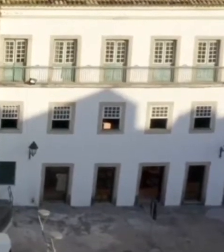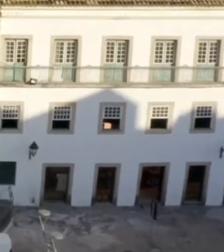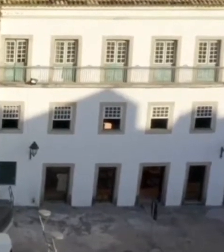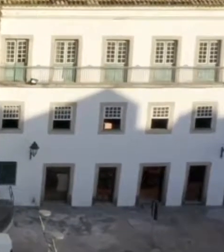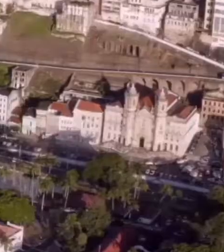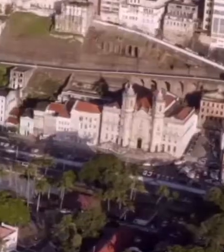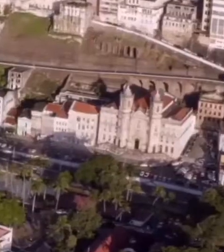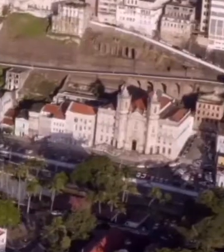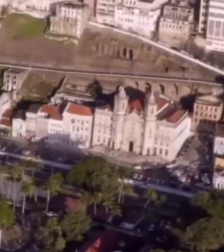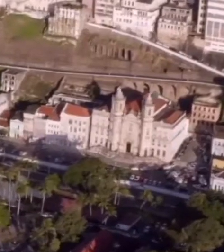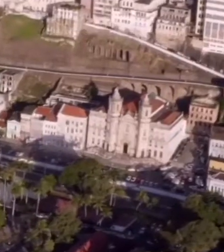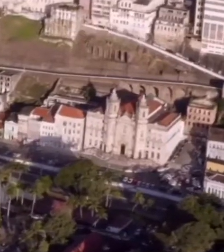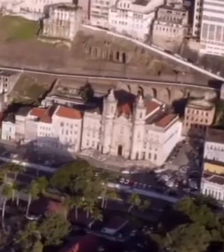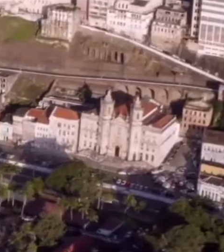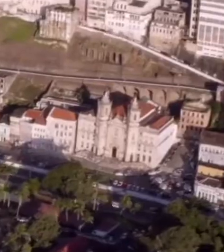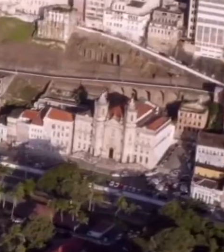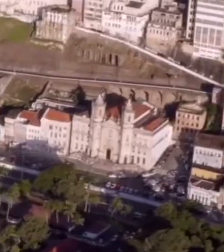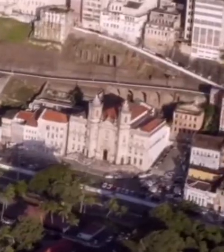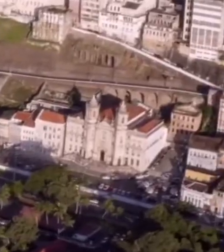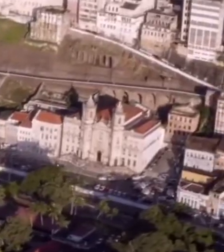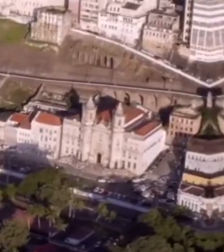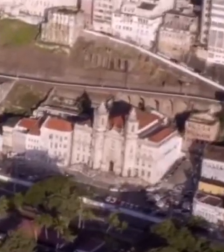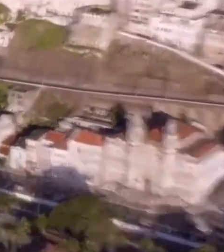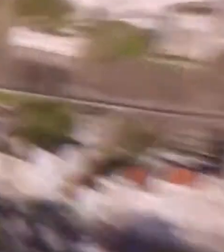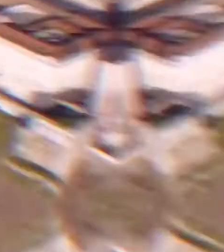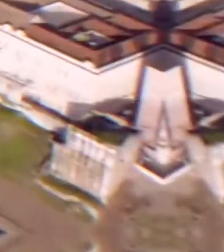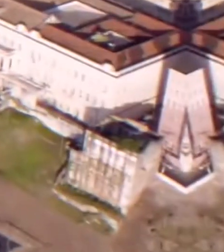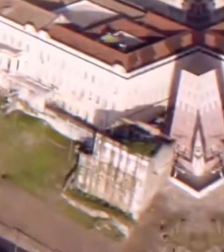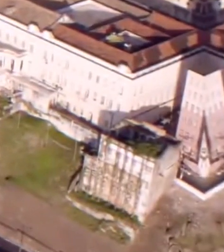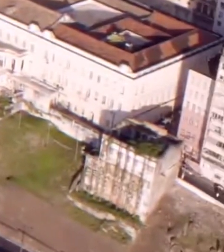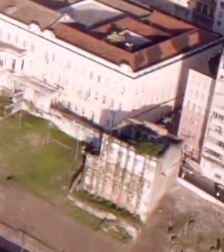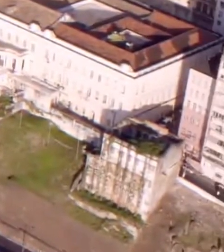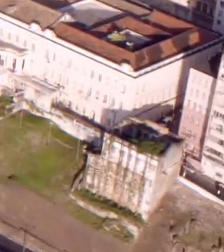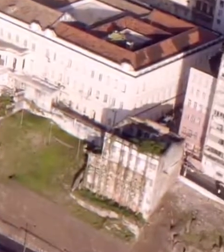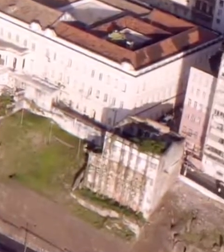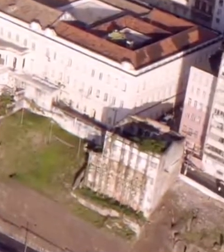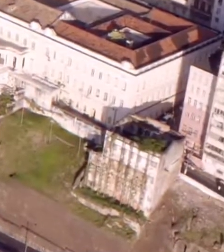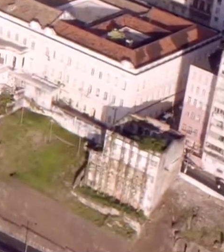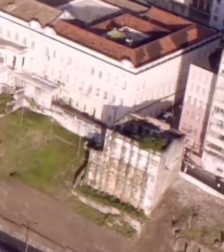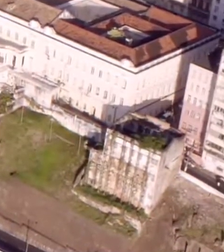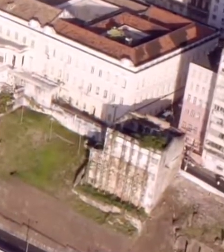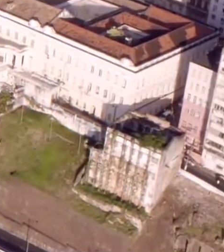Elevador Lacerda, centro histórico. Diversos barcos na orla.